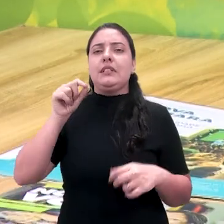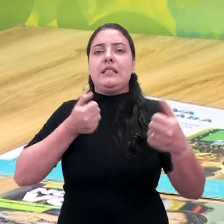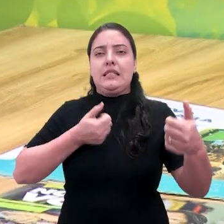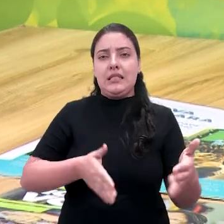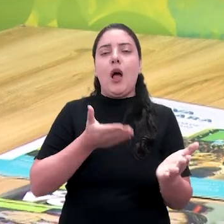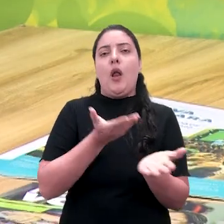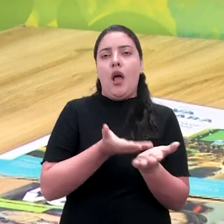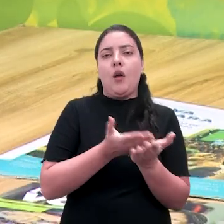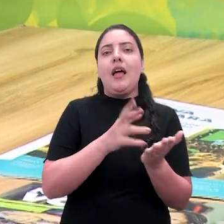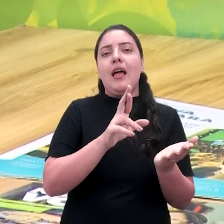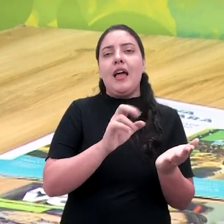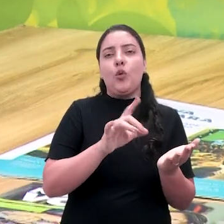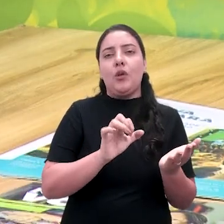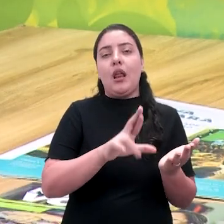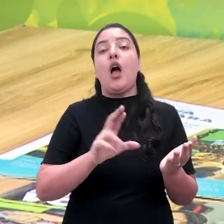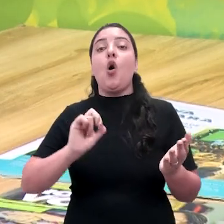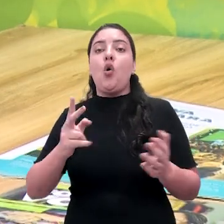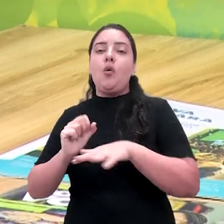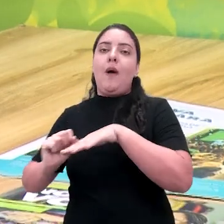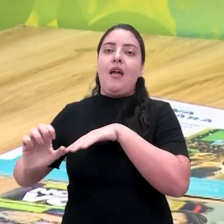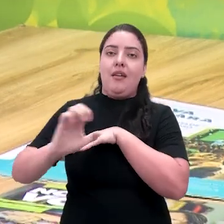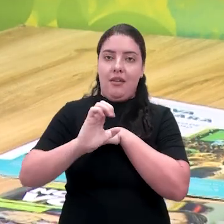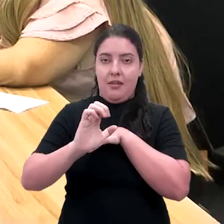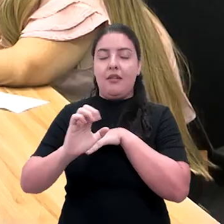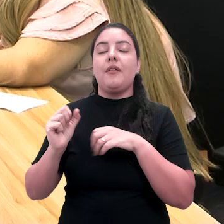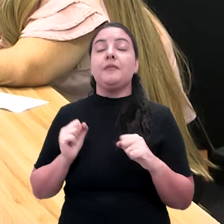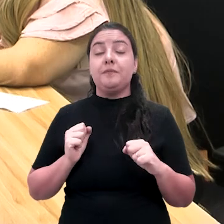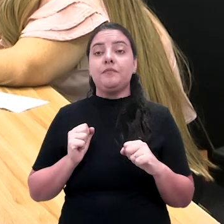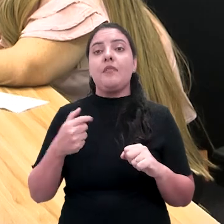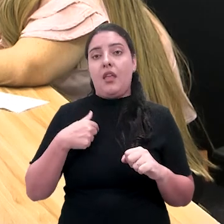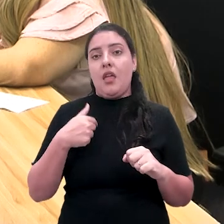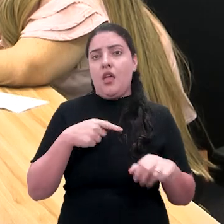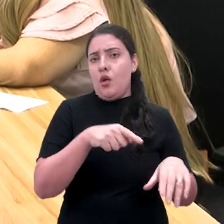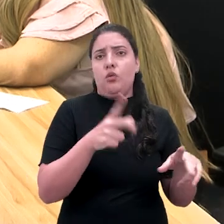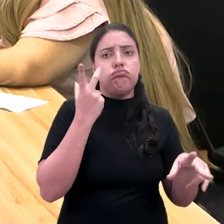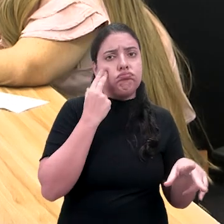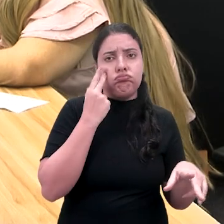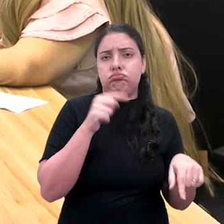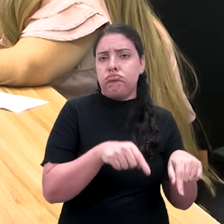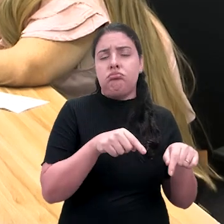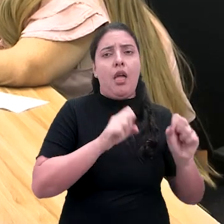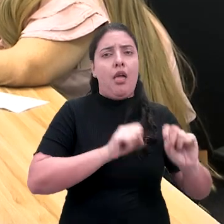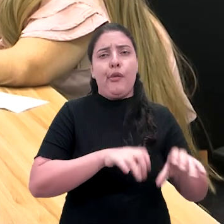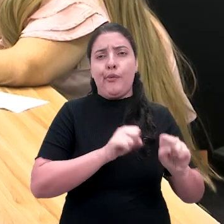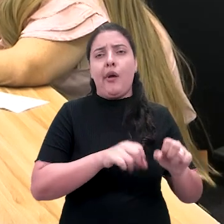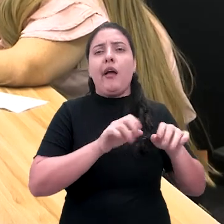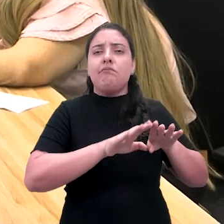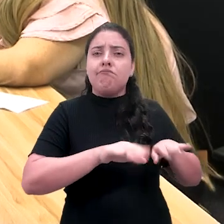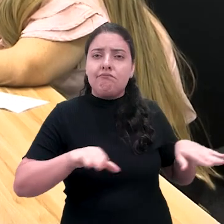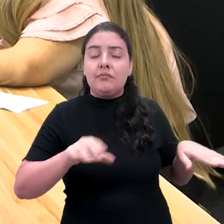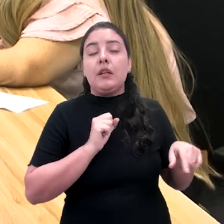aula comum ou no atendimento educacional especializado, né? E eu estava em sala de aula comum atuando na educação infantil.